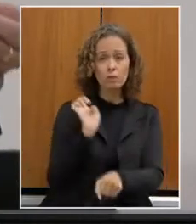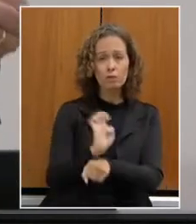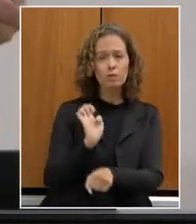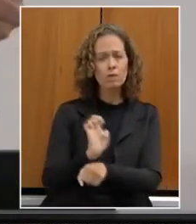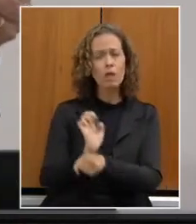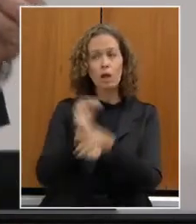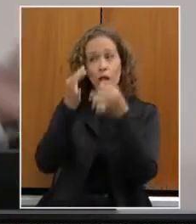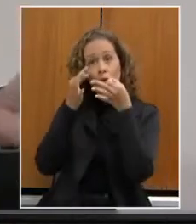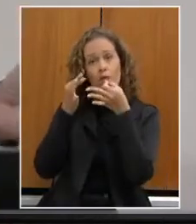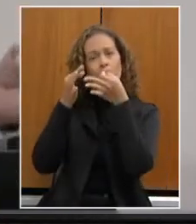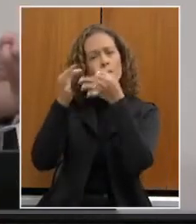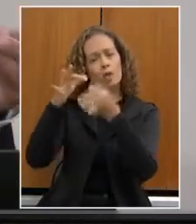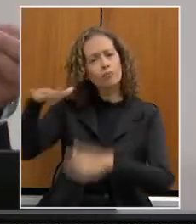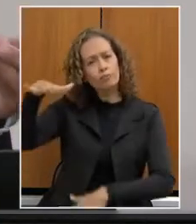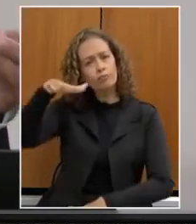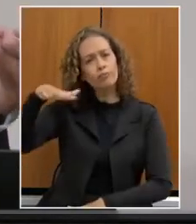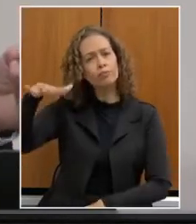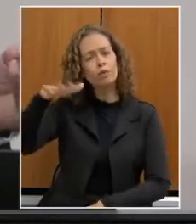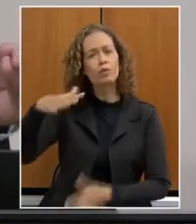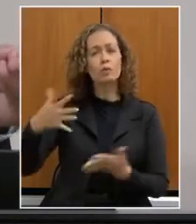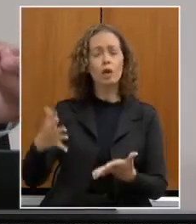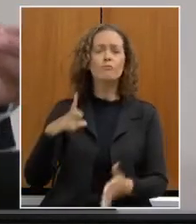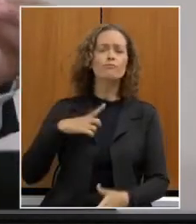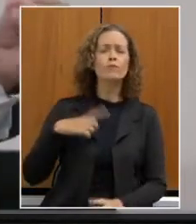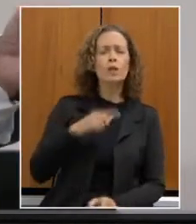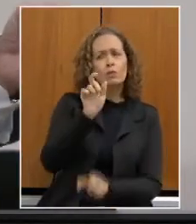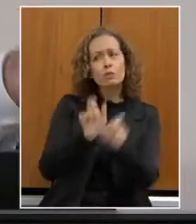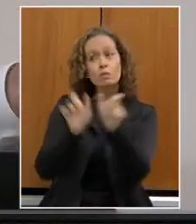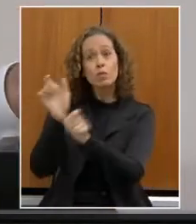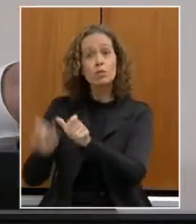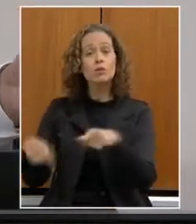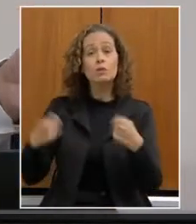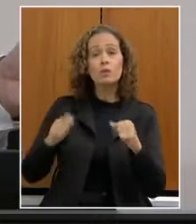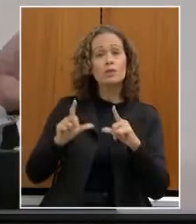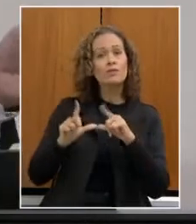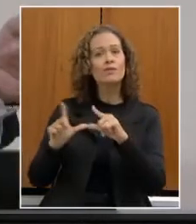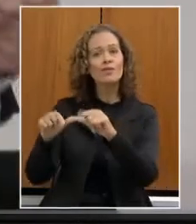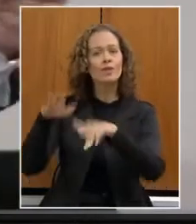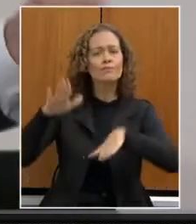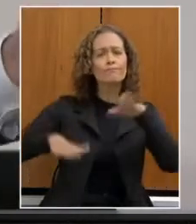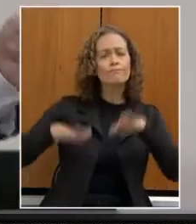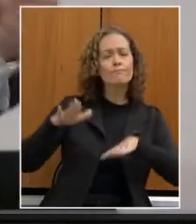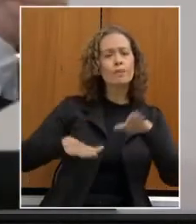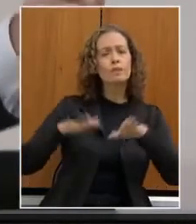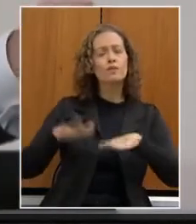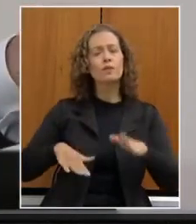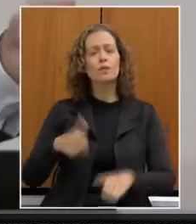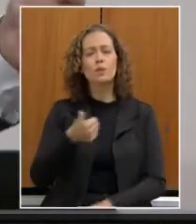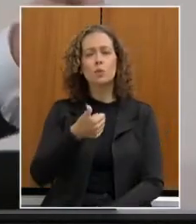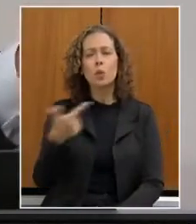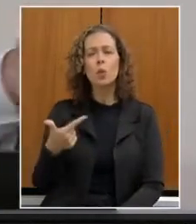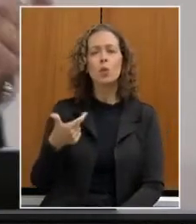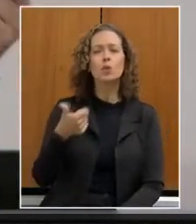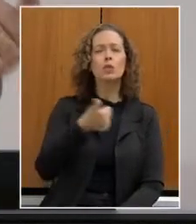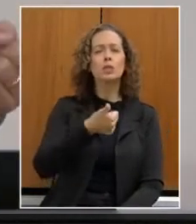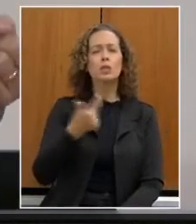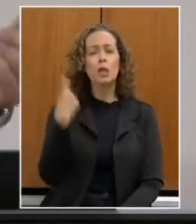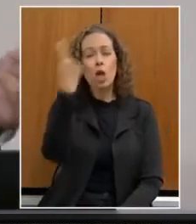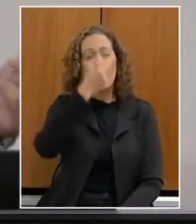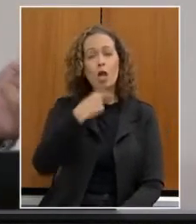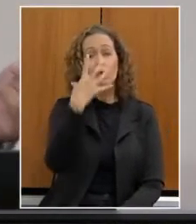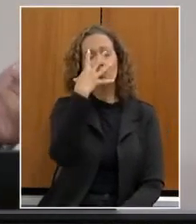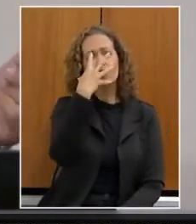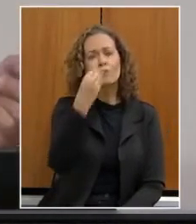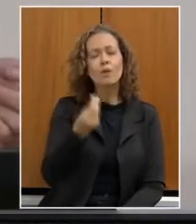com carinho. Nós temos ali pessoas que têm que viajar, às vezes, 12, 16 horas de van para fazer um